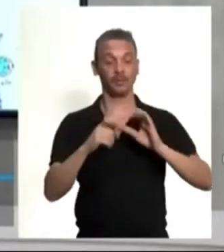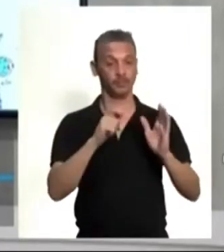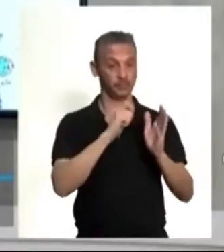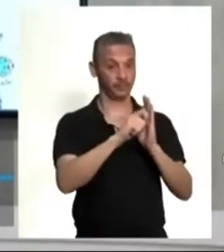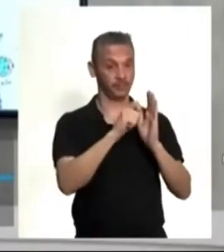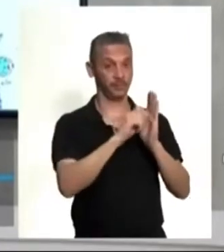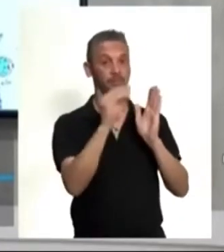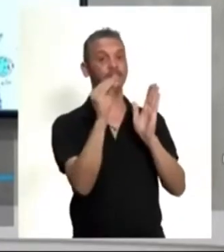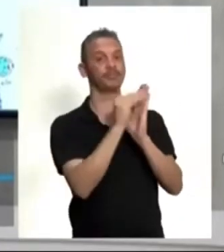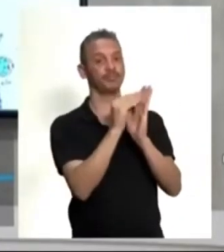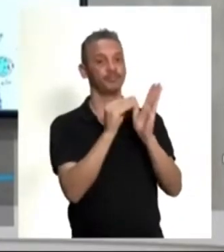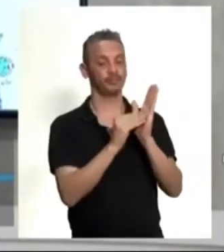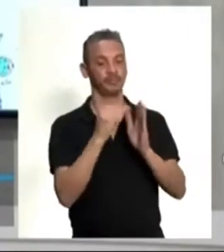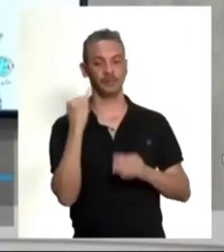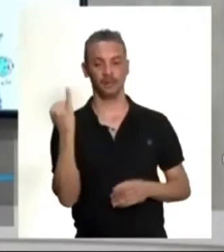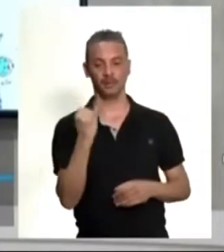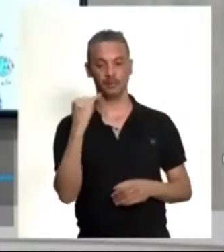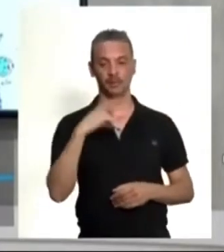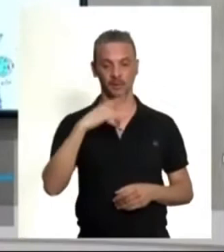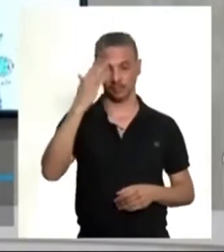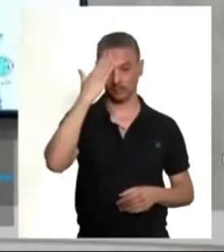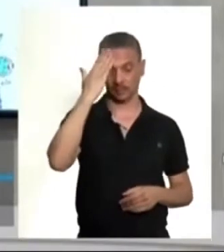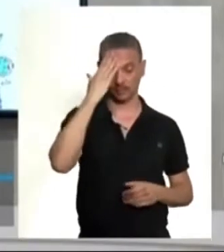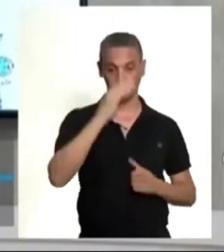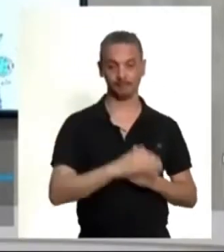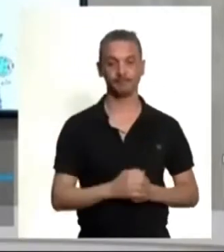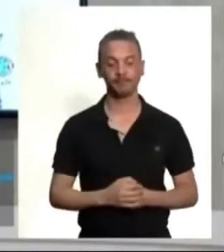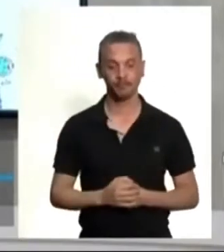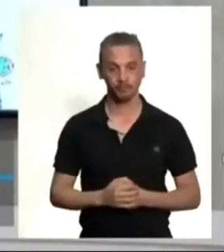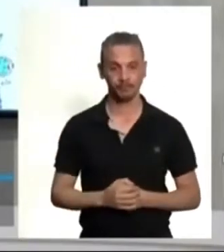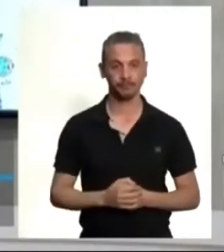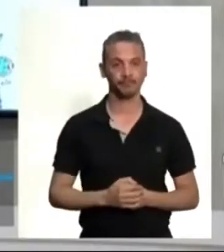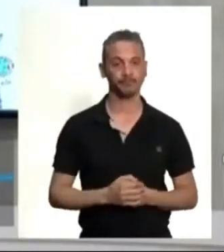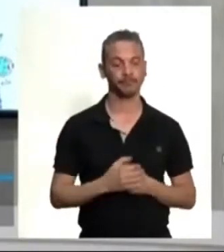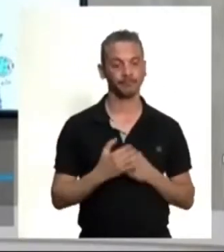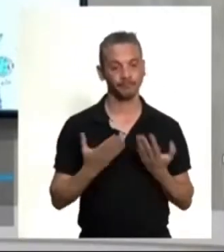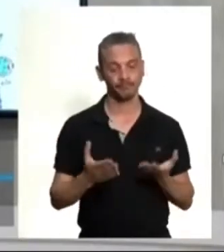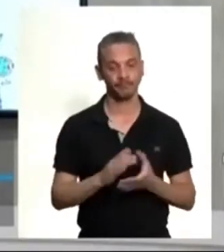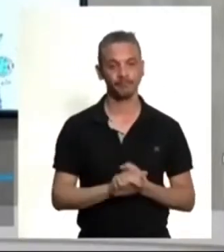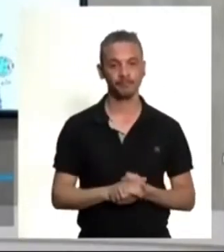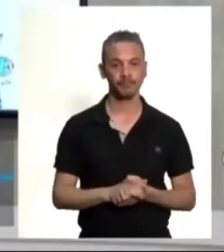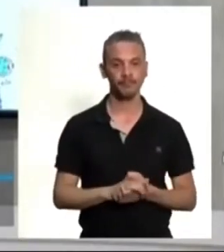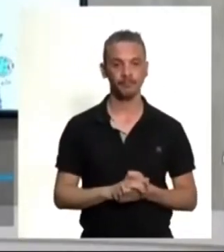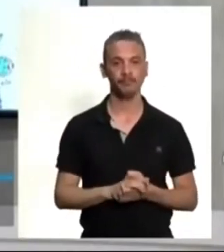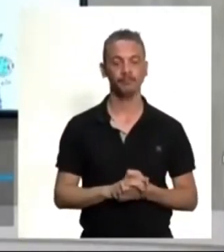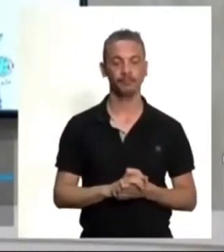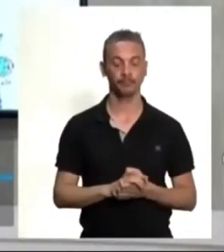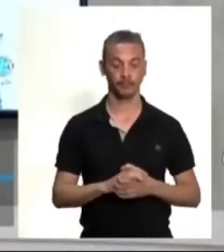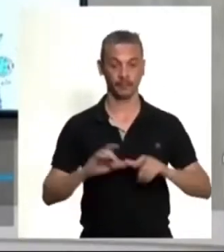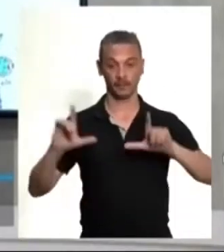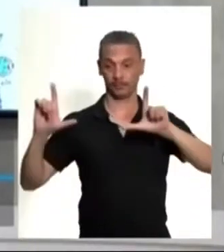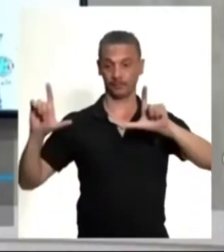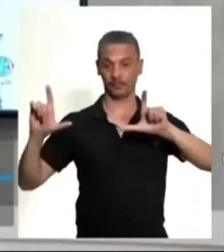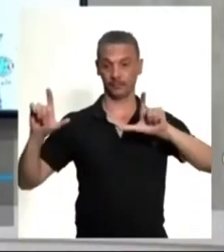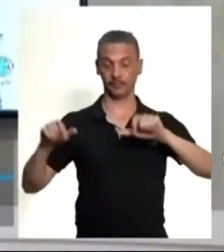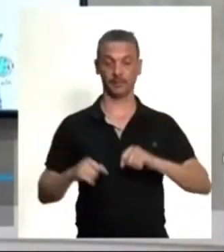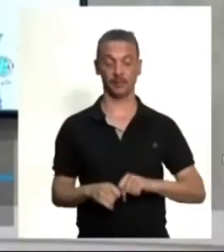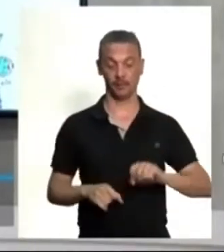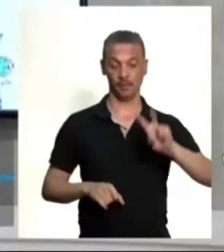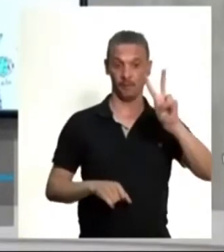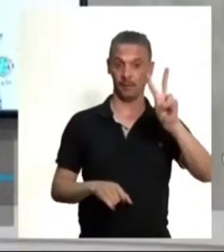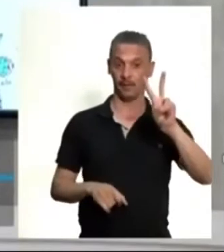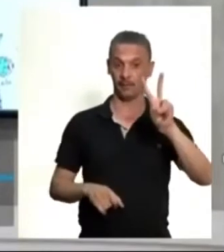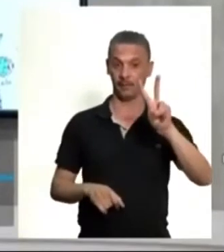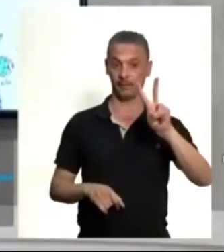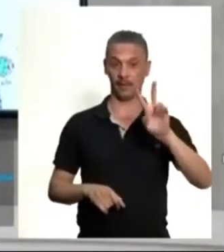isso, galera. É fundamental que você saiba disso. Beleza? Então, nós ficamos aqui nesse primeiro quadro. A primeira foi